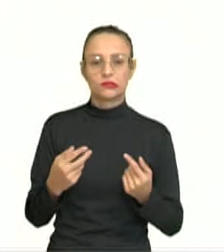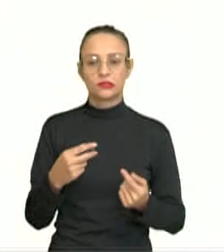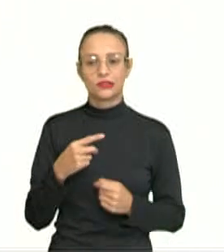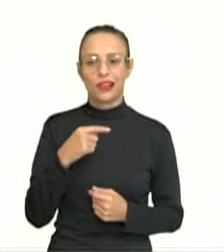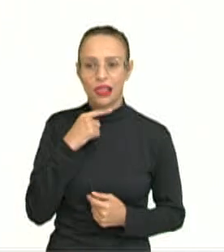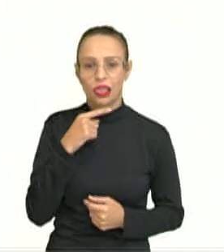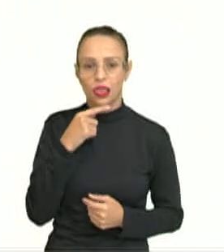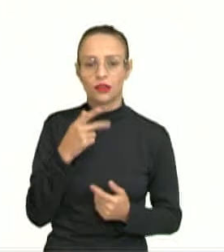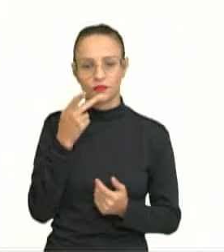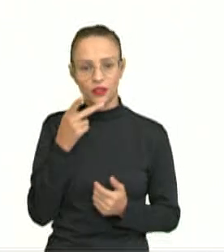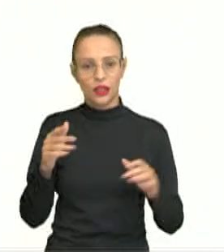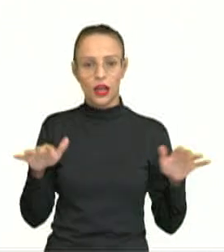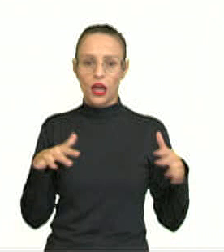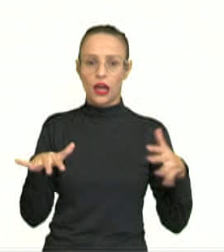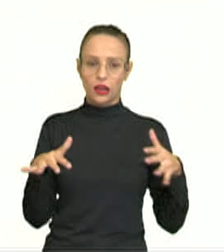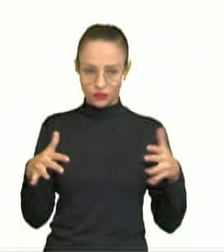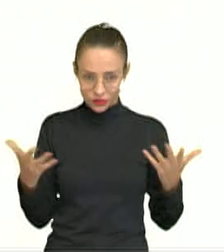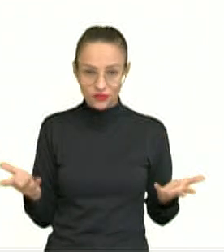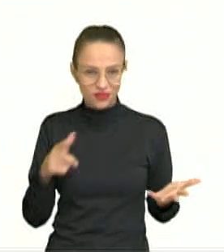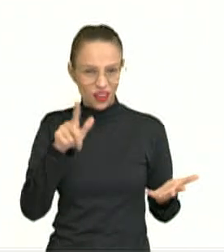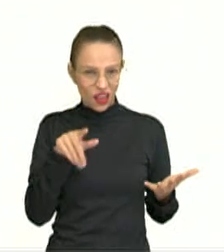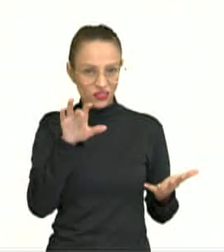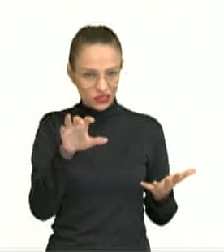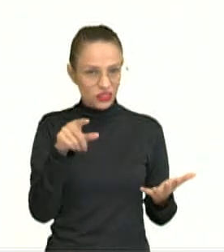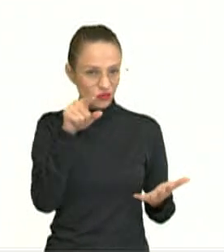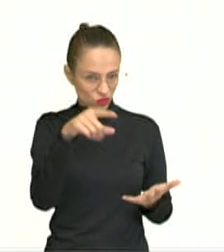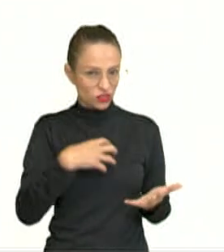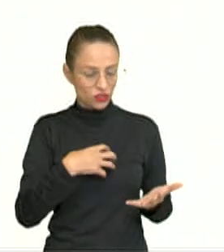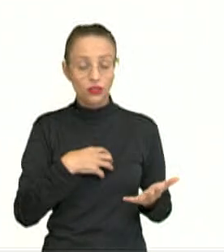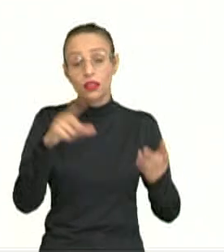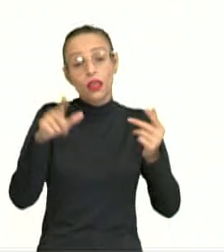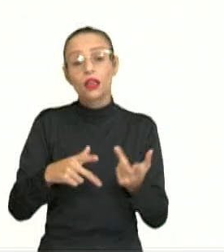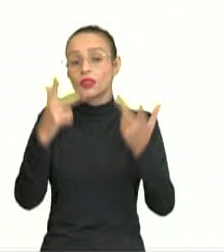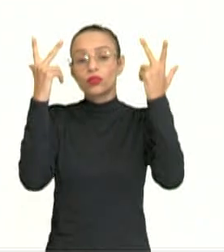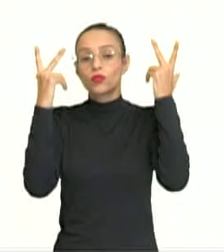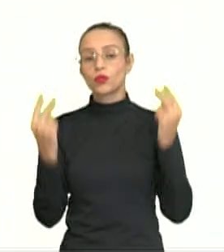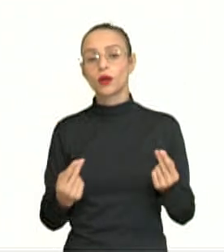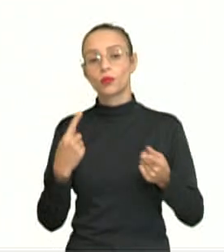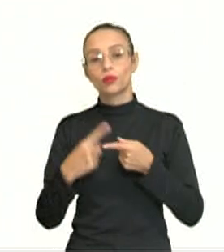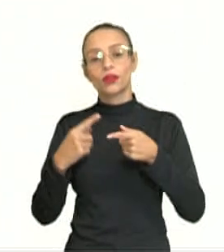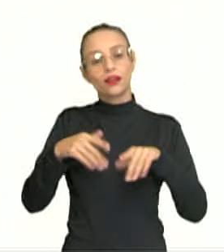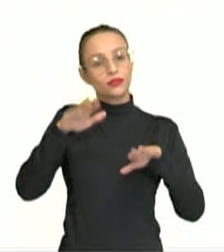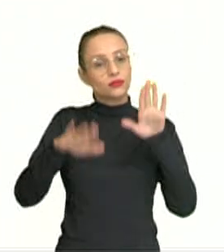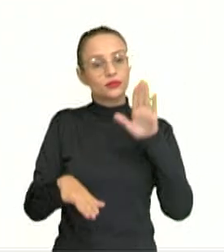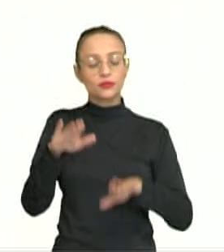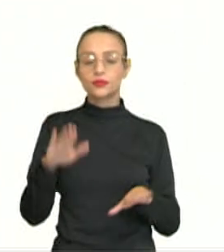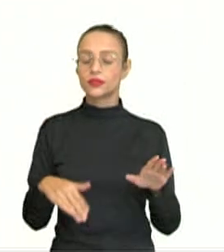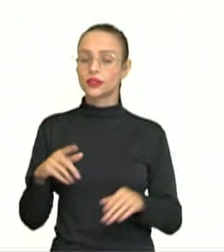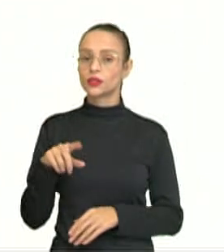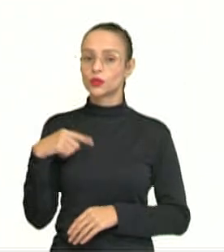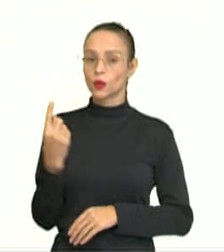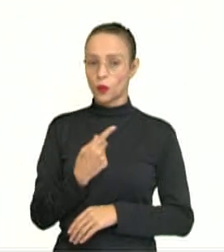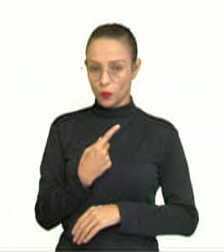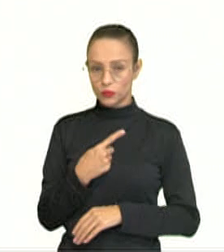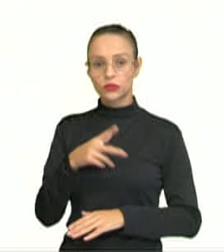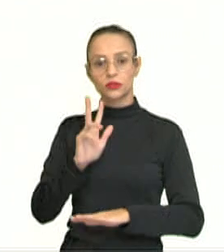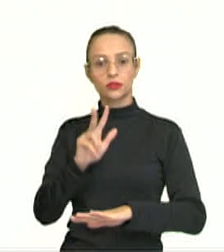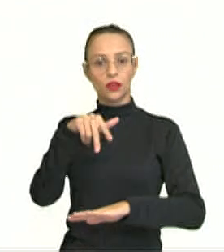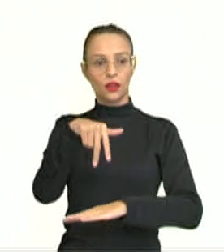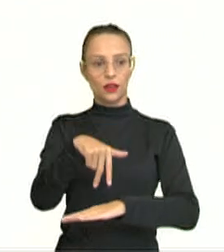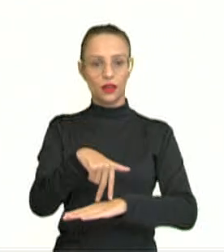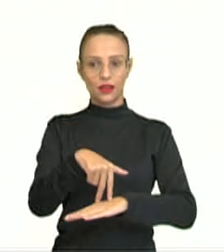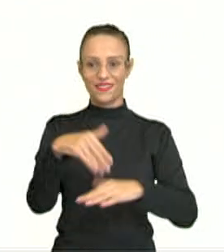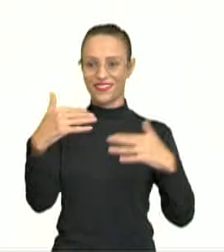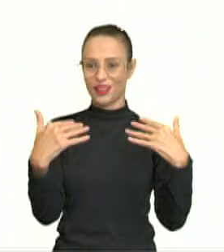sem voz, começa a tremer? Essas são reações normais, porque muitas vezes, quando nós nos colocamos à frente